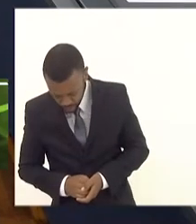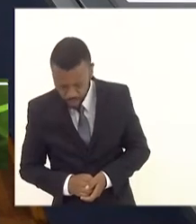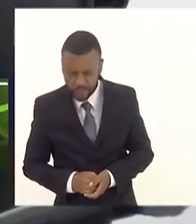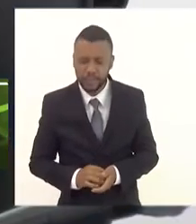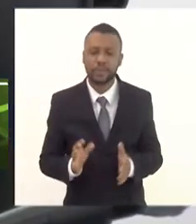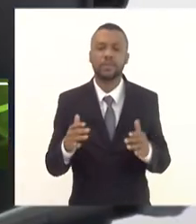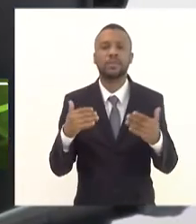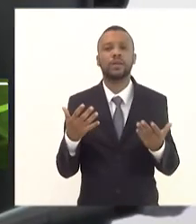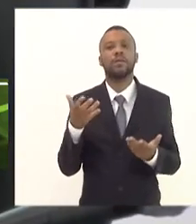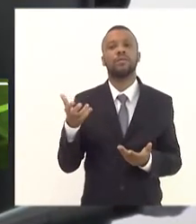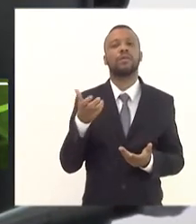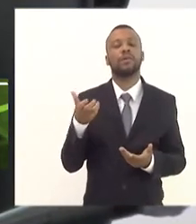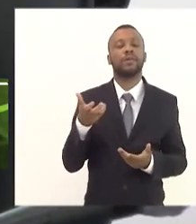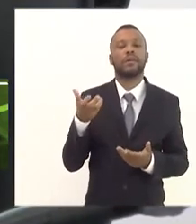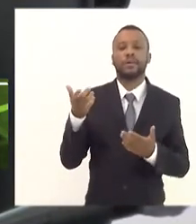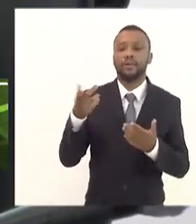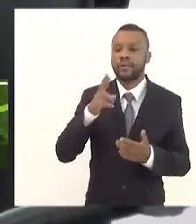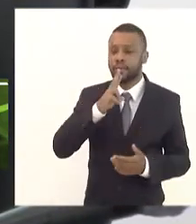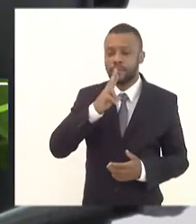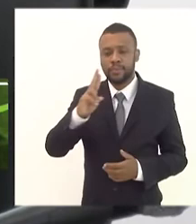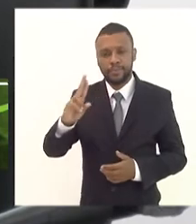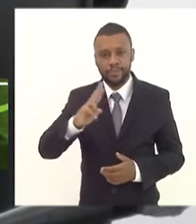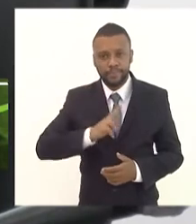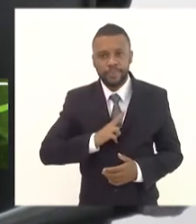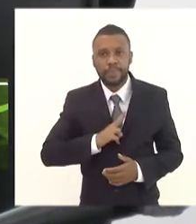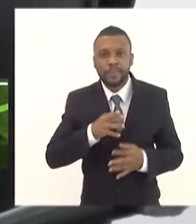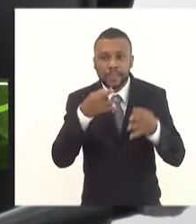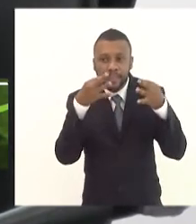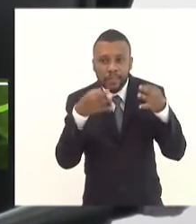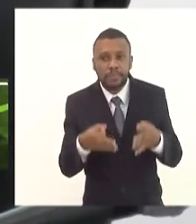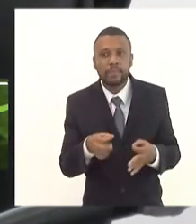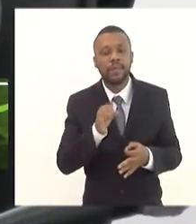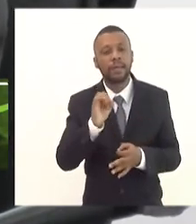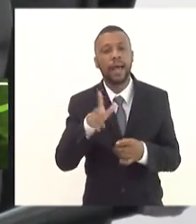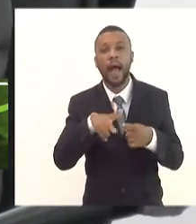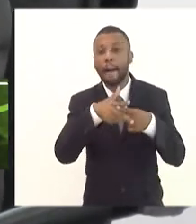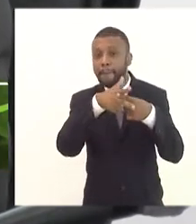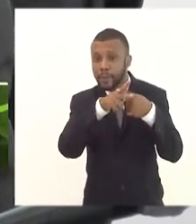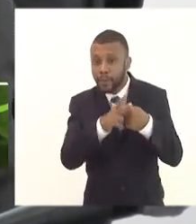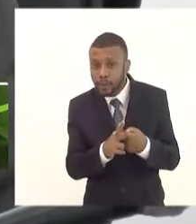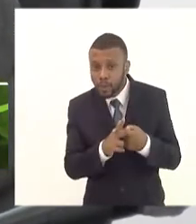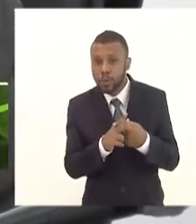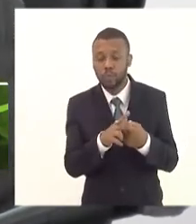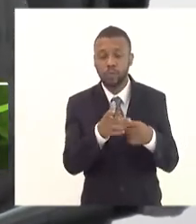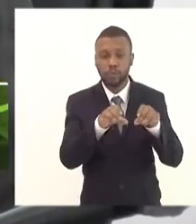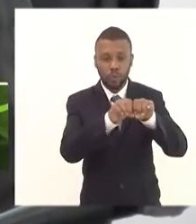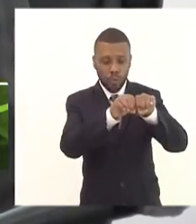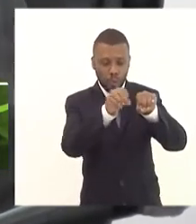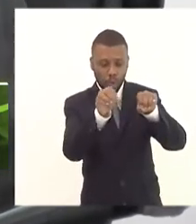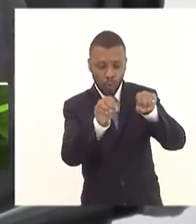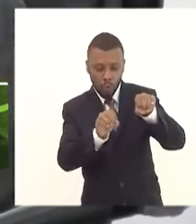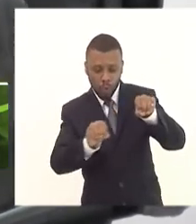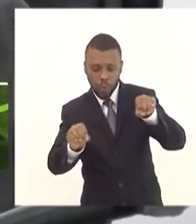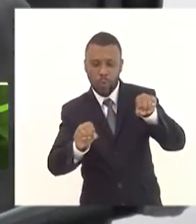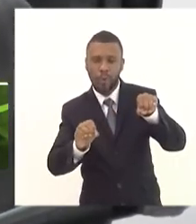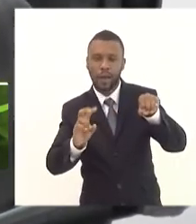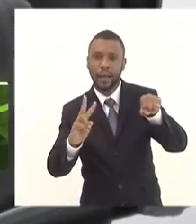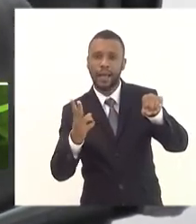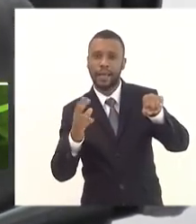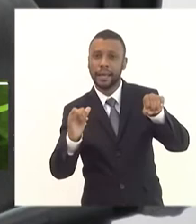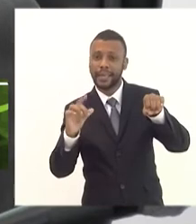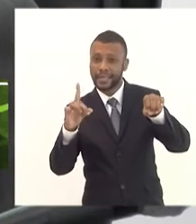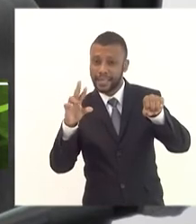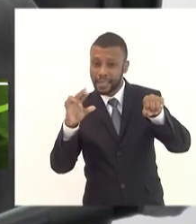Então, eu queria que a senhora me respondesse exatamente se a manutenção dos corpos hídricos guarda uma